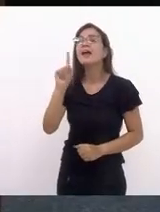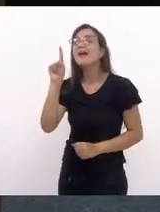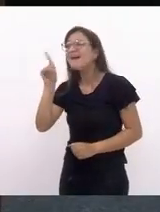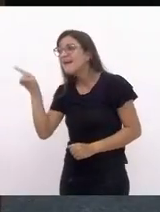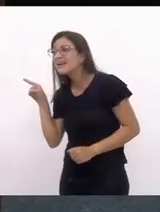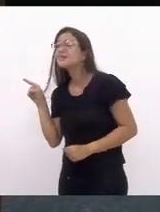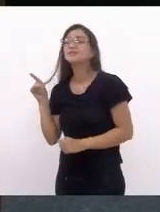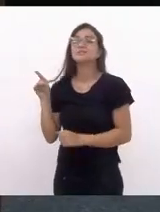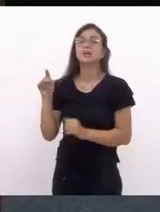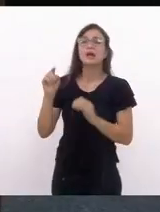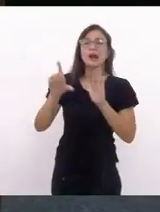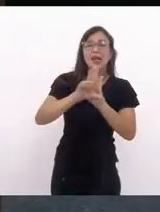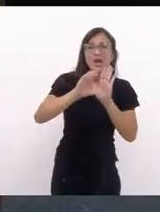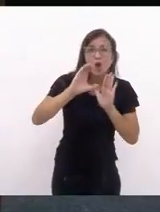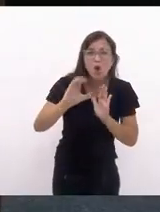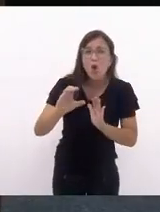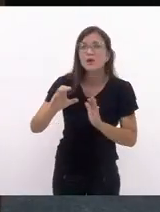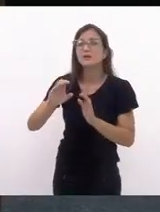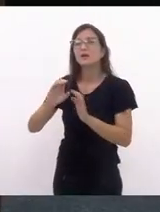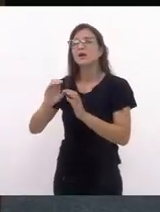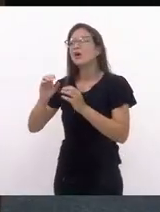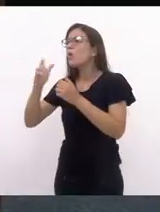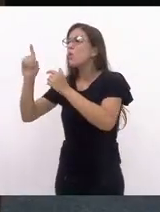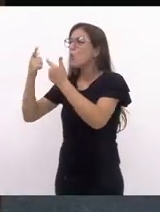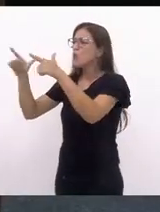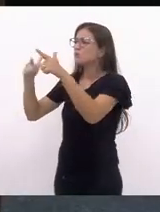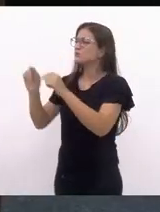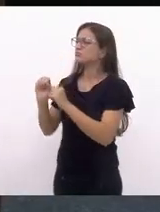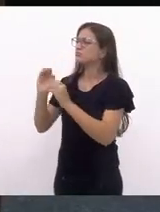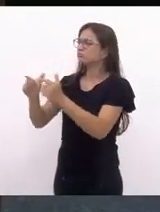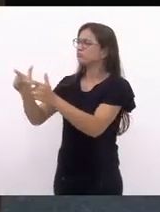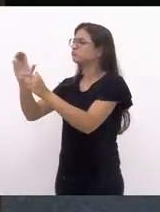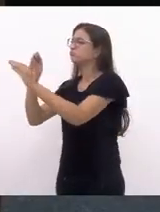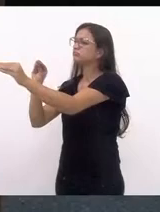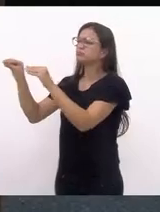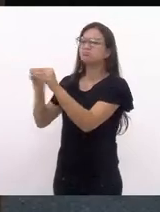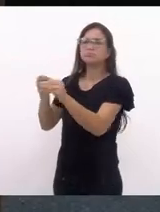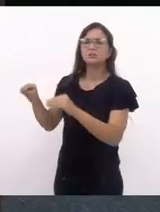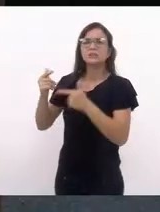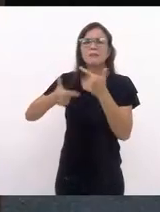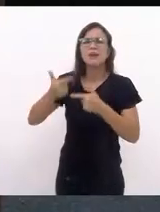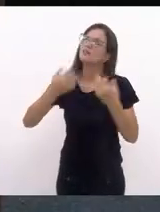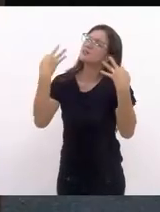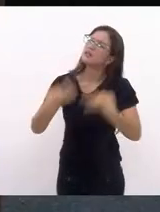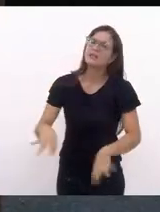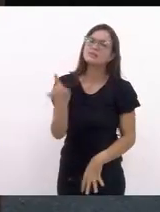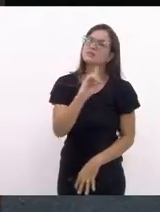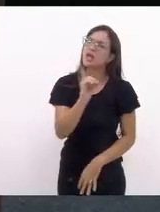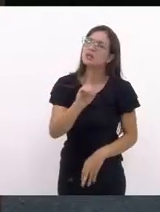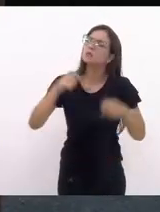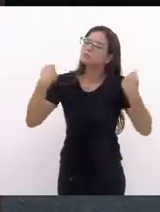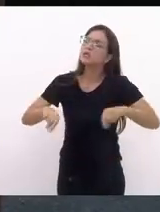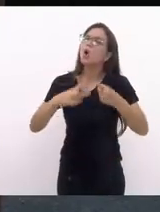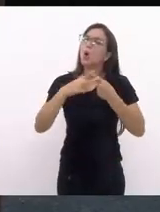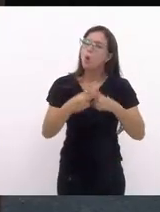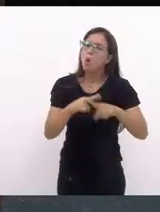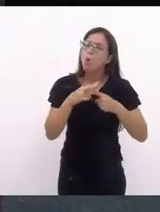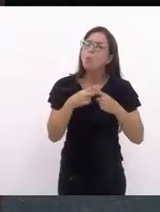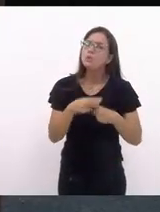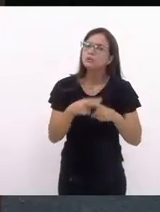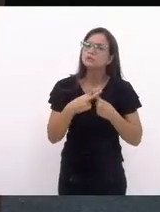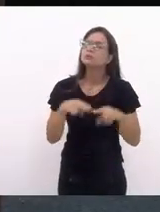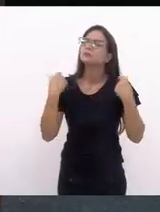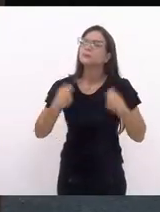reformados por cota grandes injustiças foram feitas e precisam ser paradas e eu tenho certeza